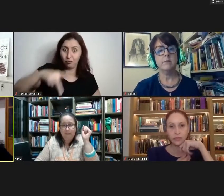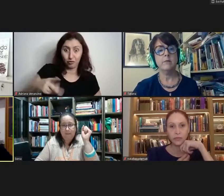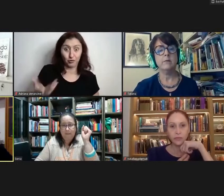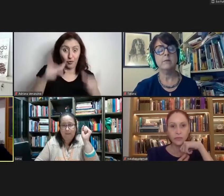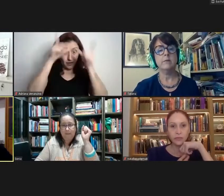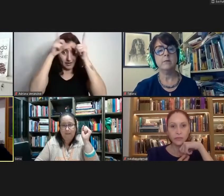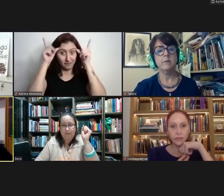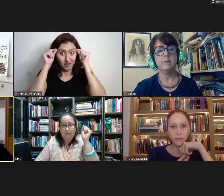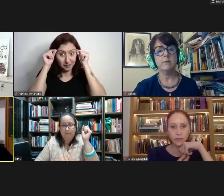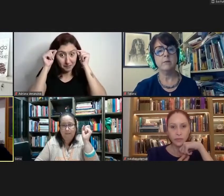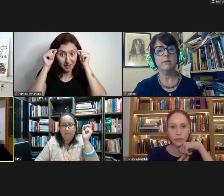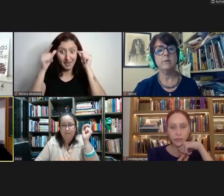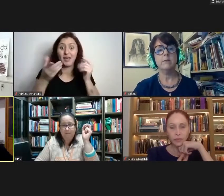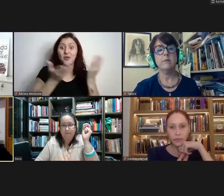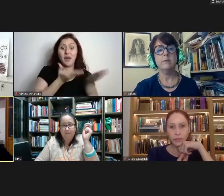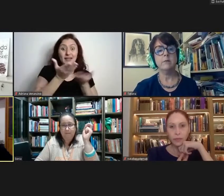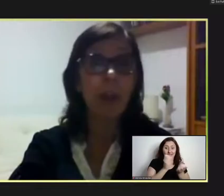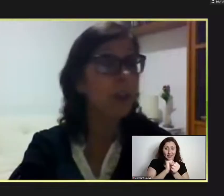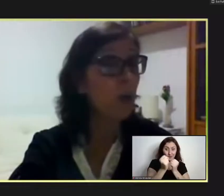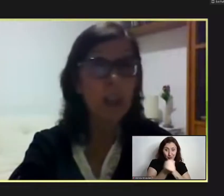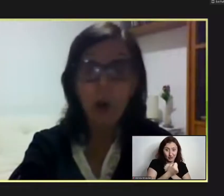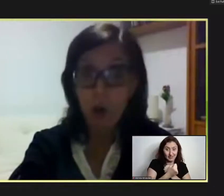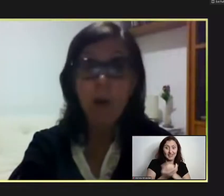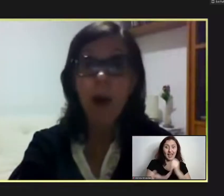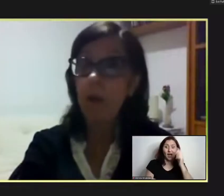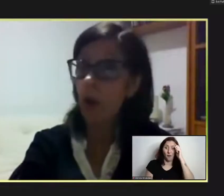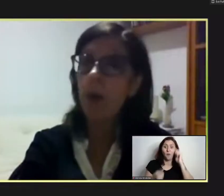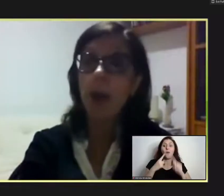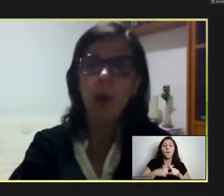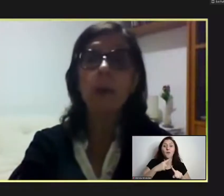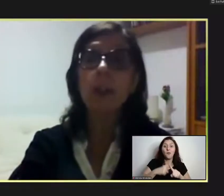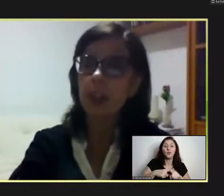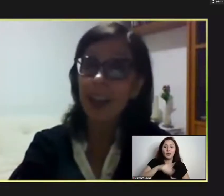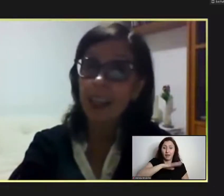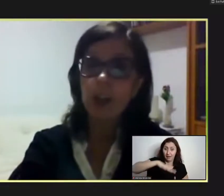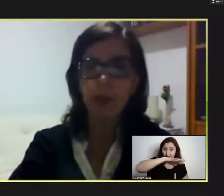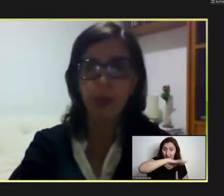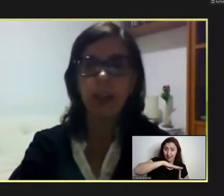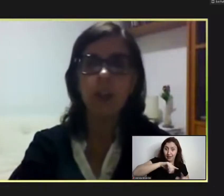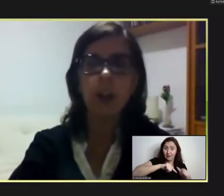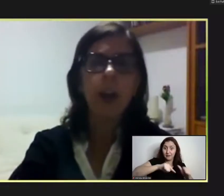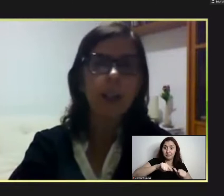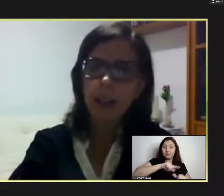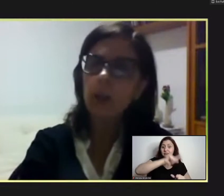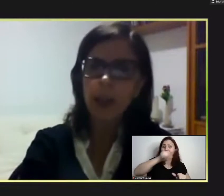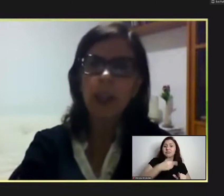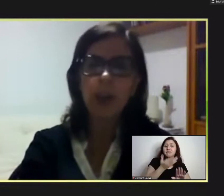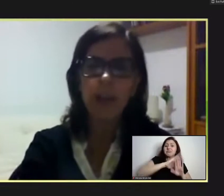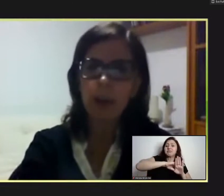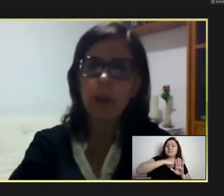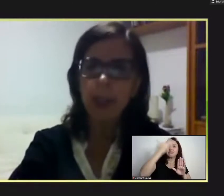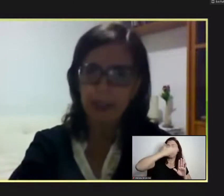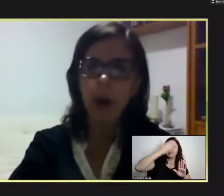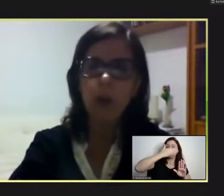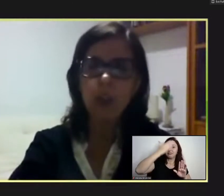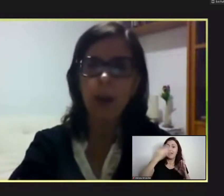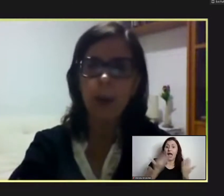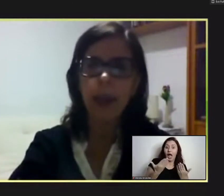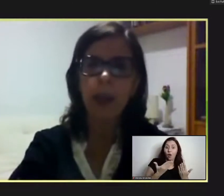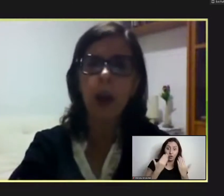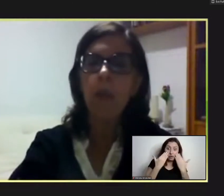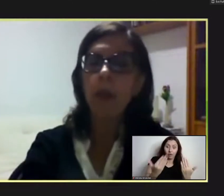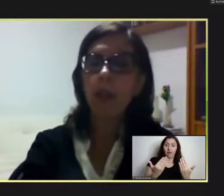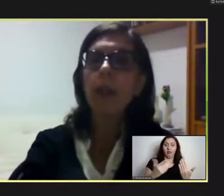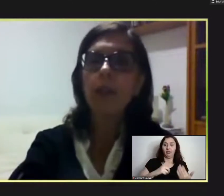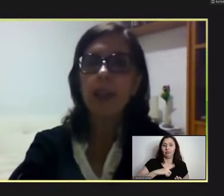social, passa a ter, por quê? Porque estão, de alguma forma, em alguma medida, linha de frente. E não só na educação, mas na saúde